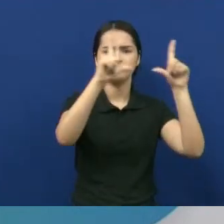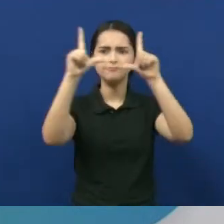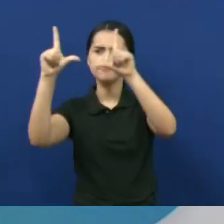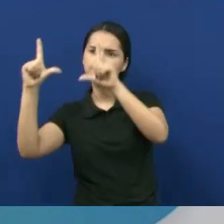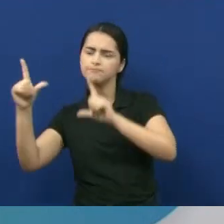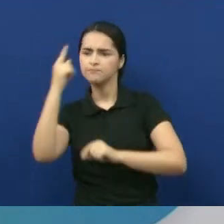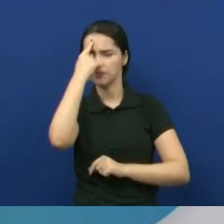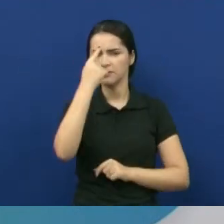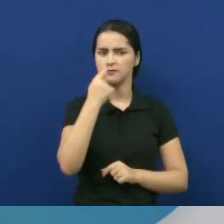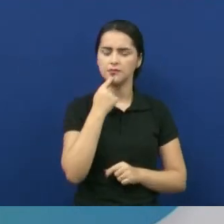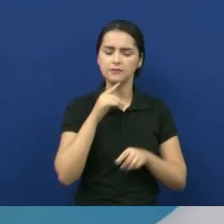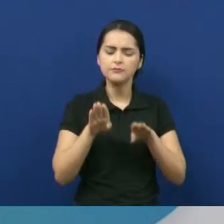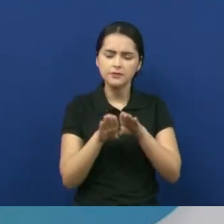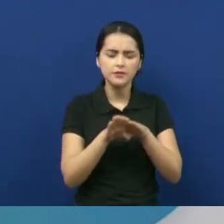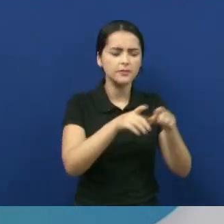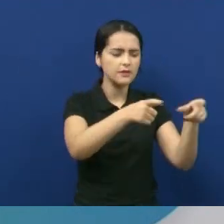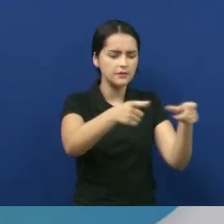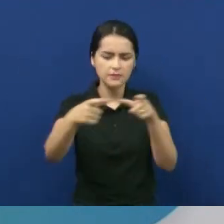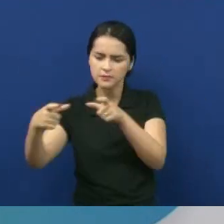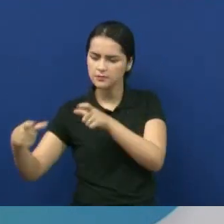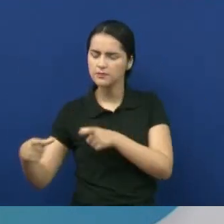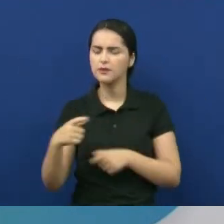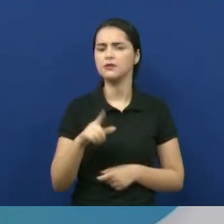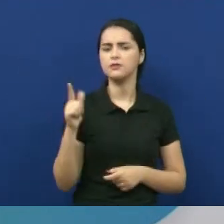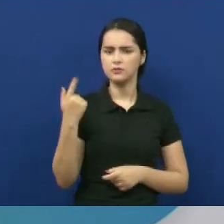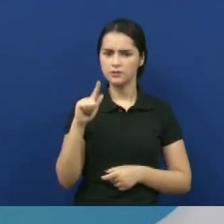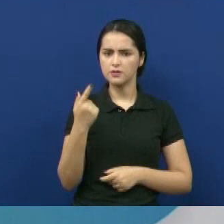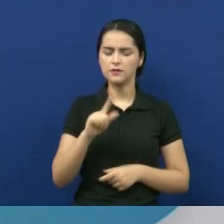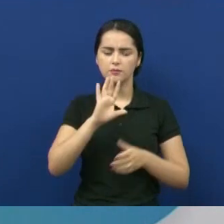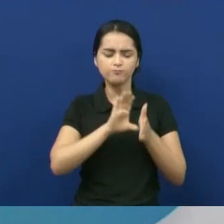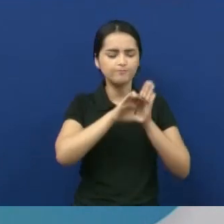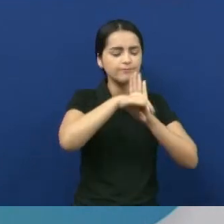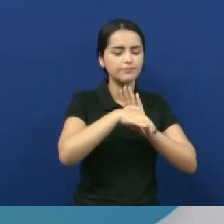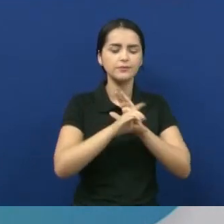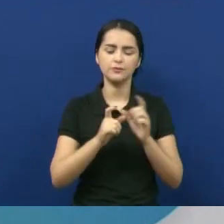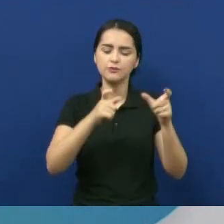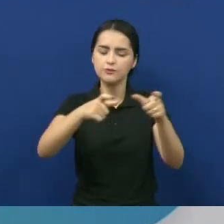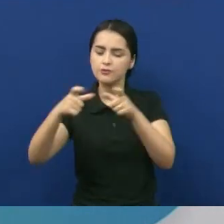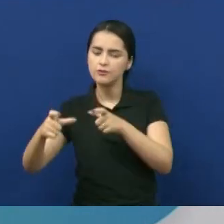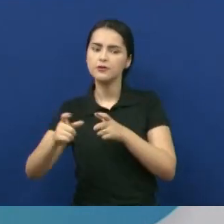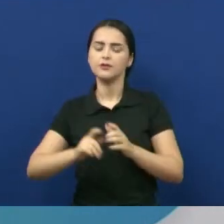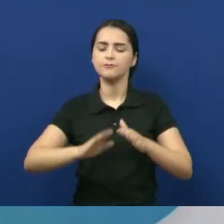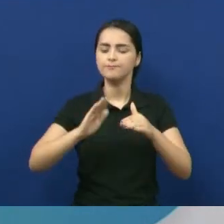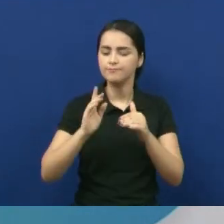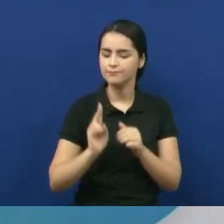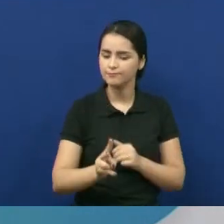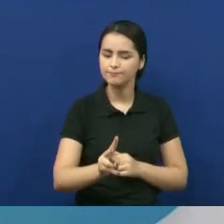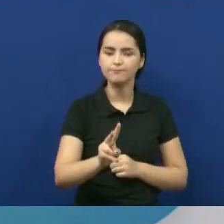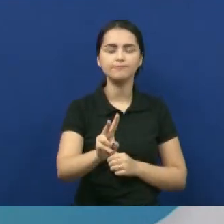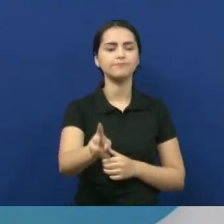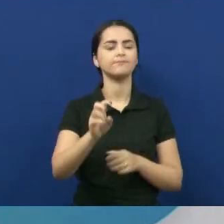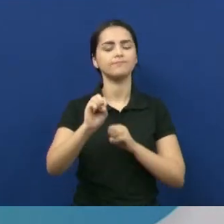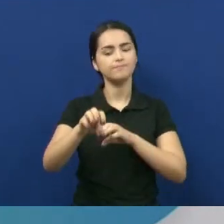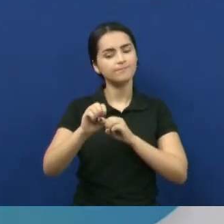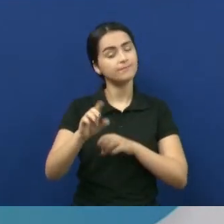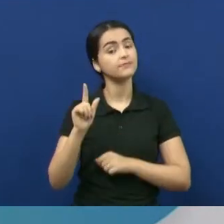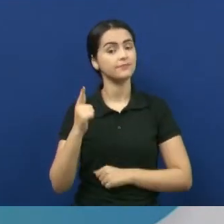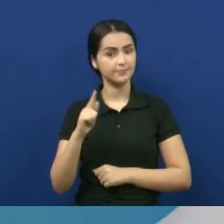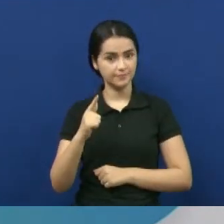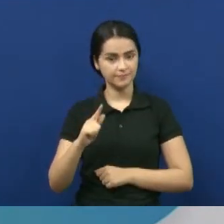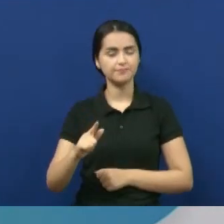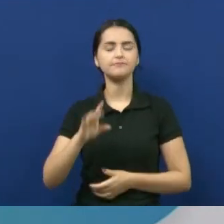e espaço geográfico, o conceito de lugar dá sequência a esse entendimento geográfico. Na